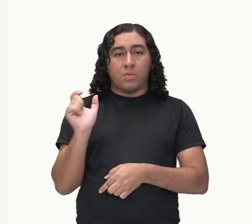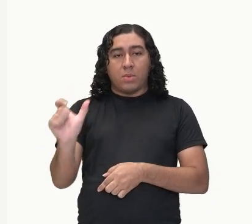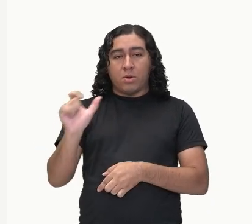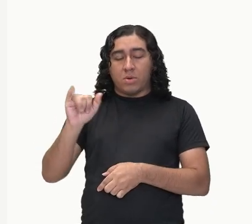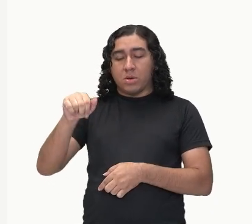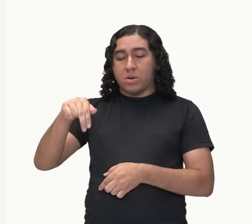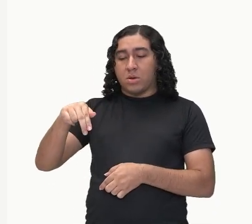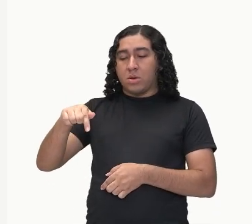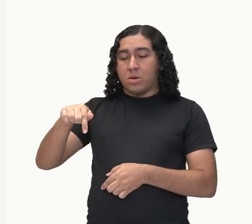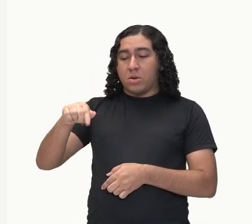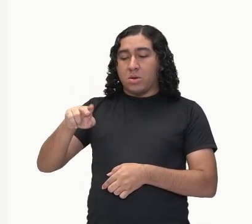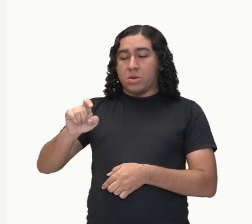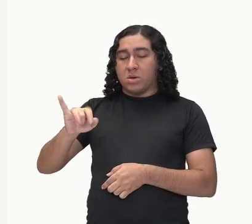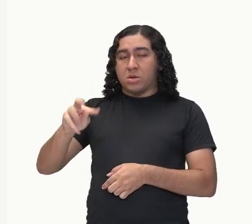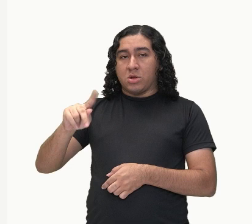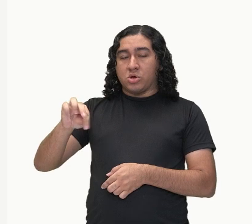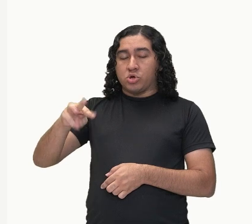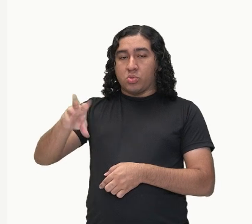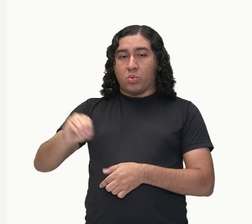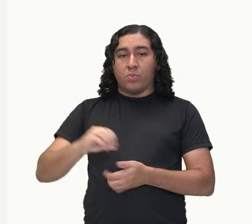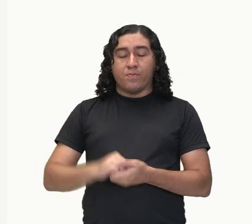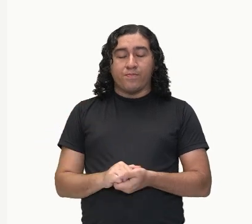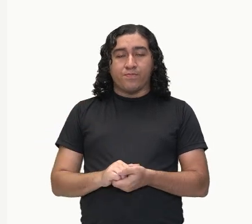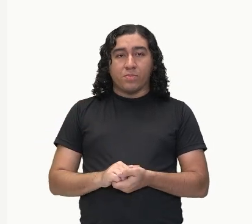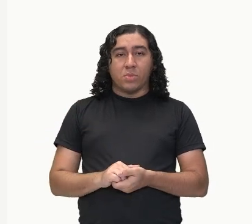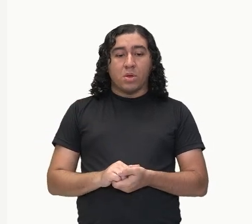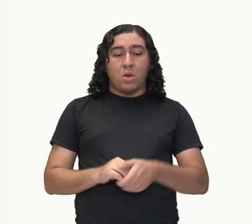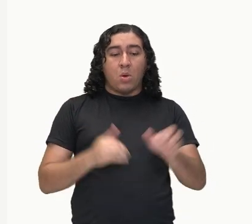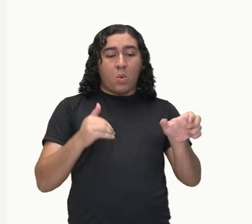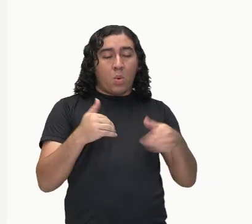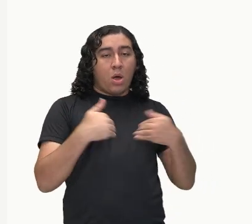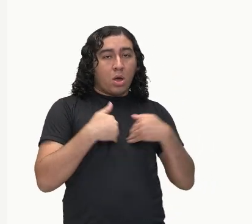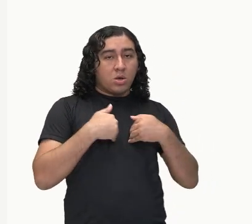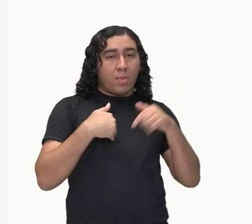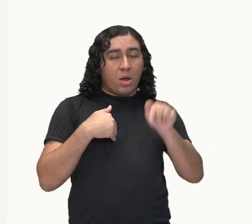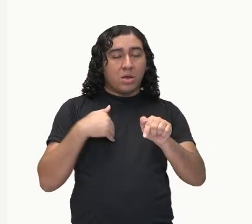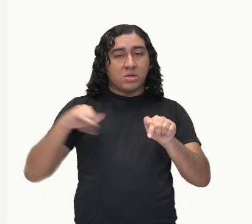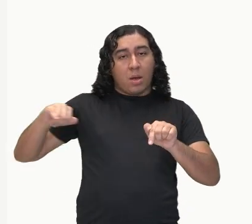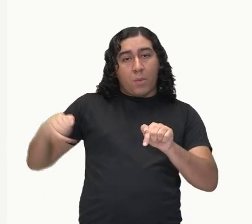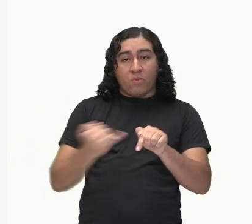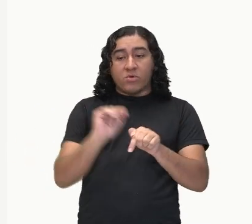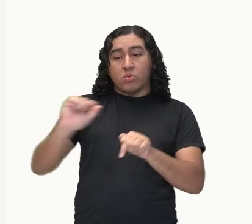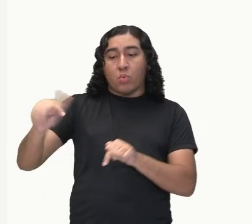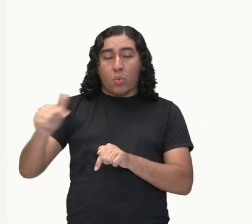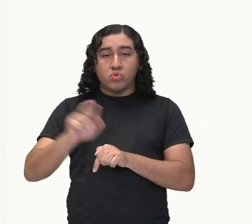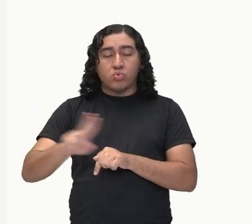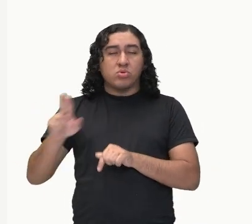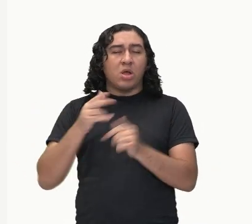se beneficia da outra, utilizando ela como um abrigo, né, como uma casa.